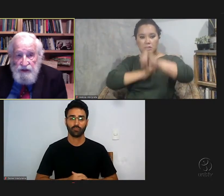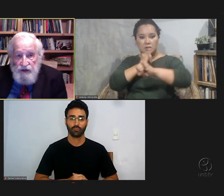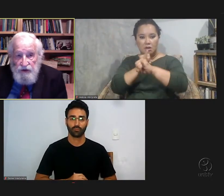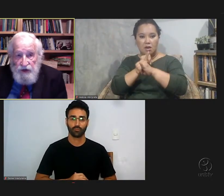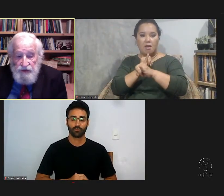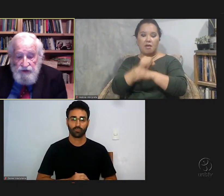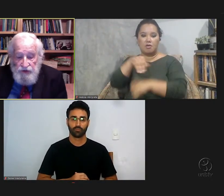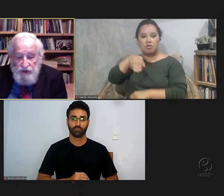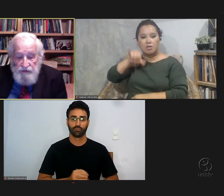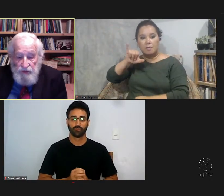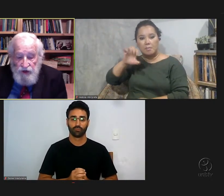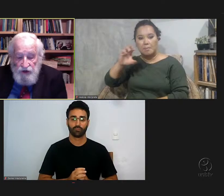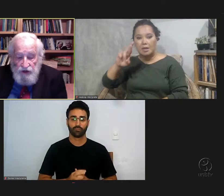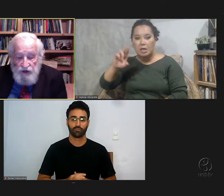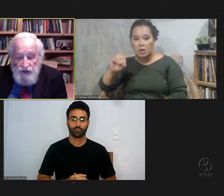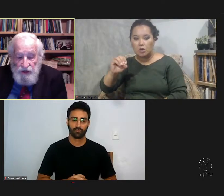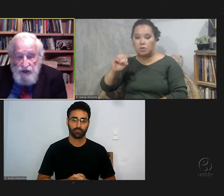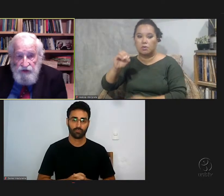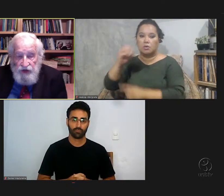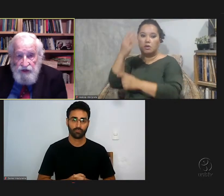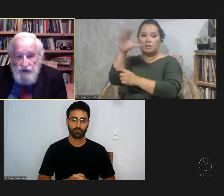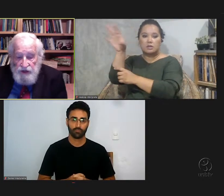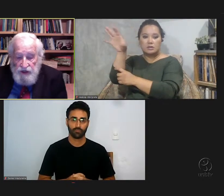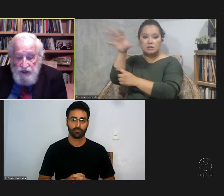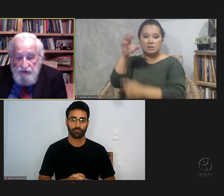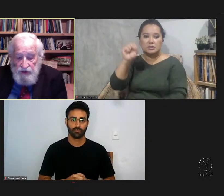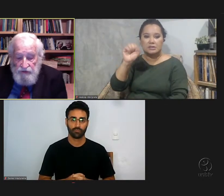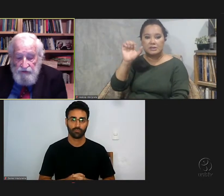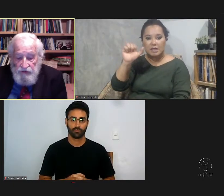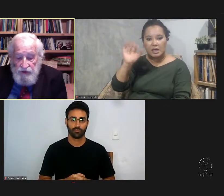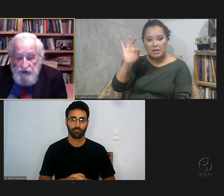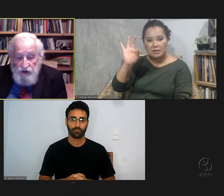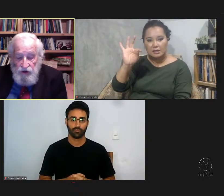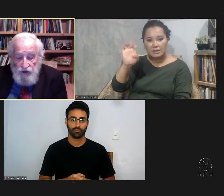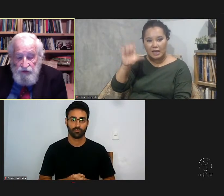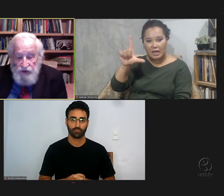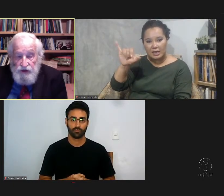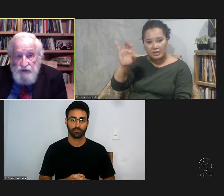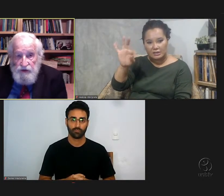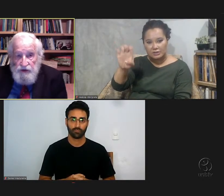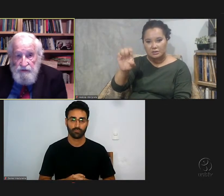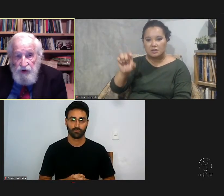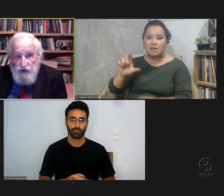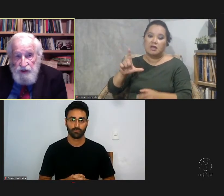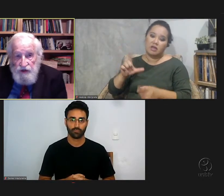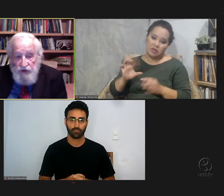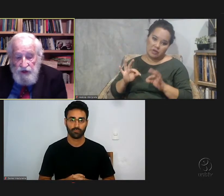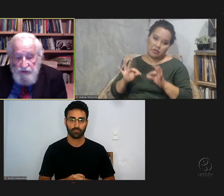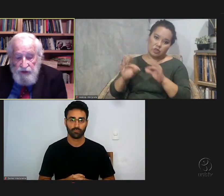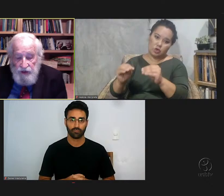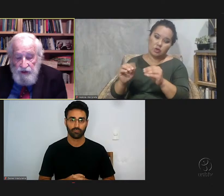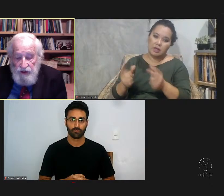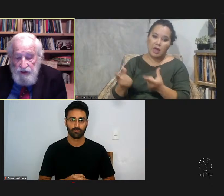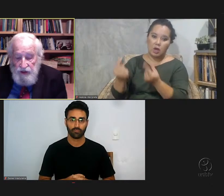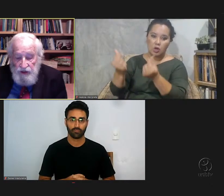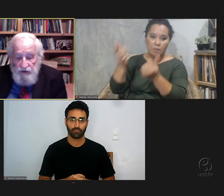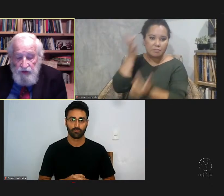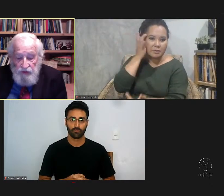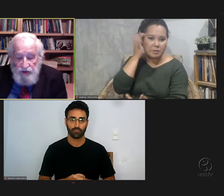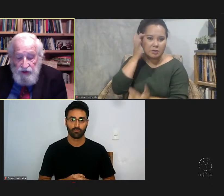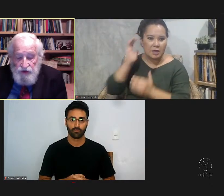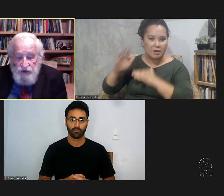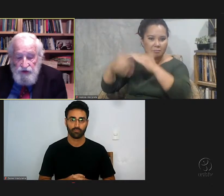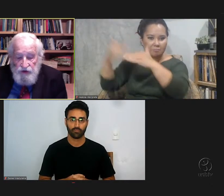microeletrônica, satélites e o restante dessa economia moderna avançada. Tudo isso